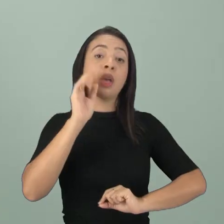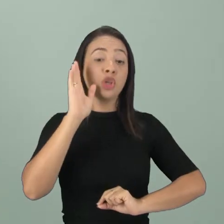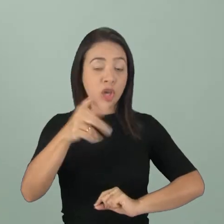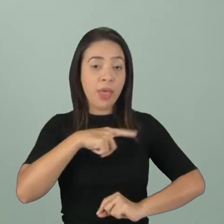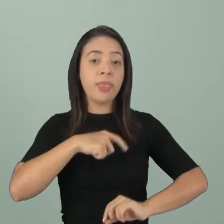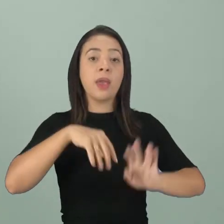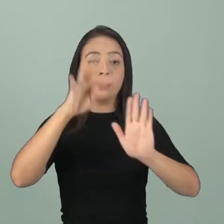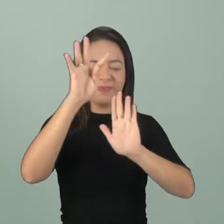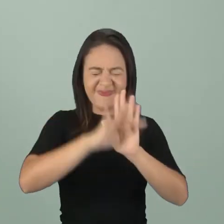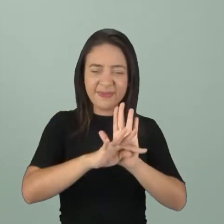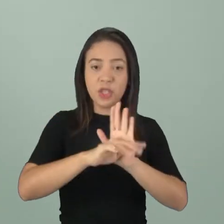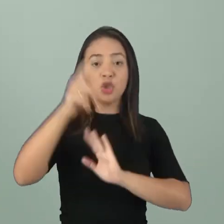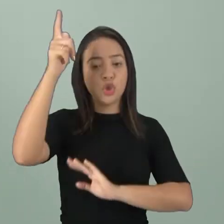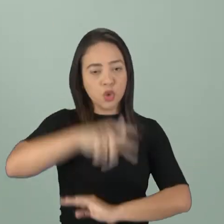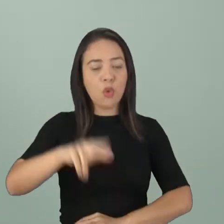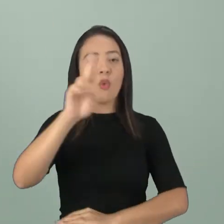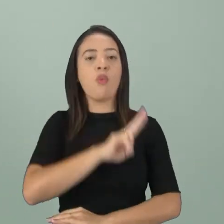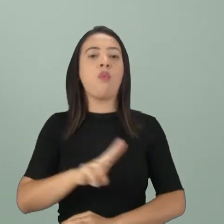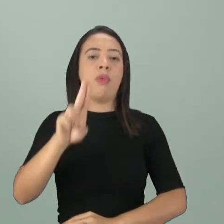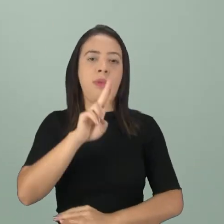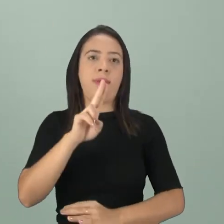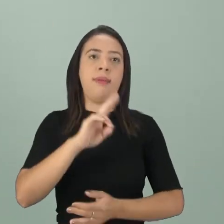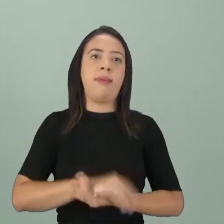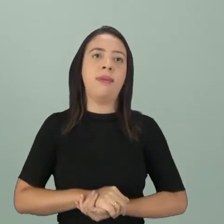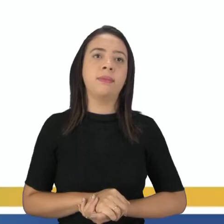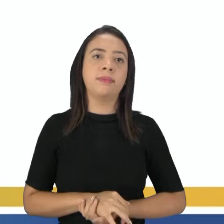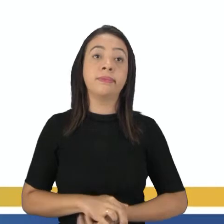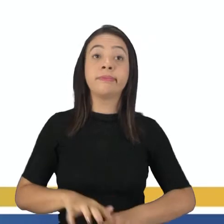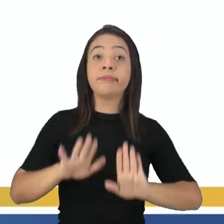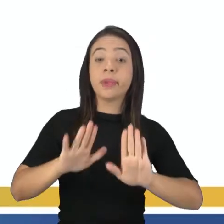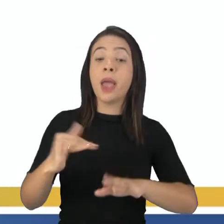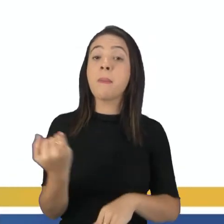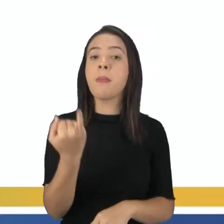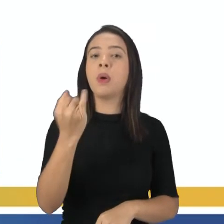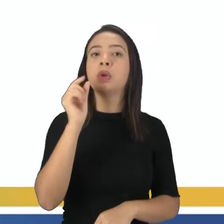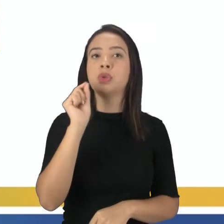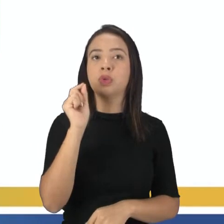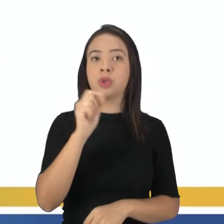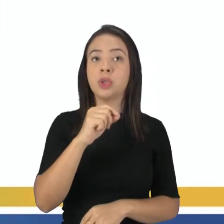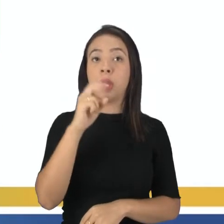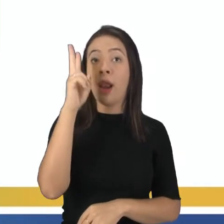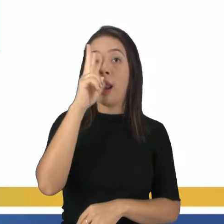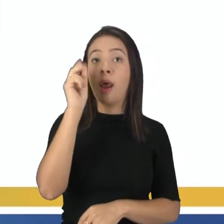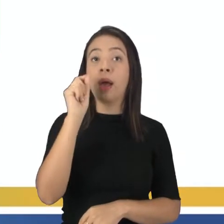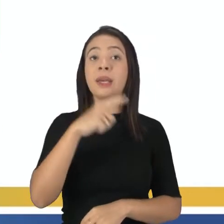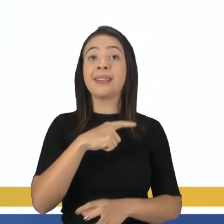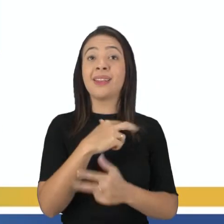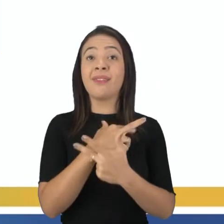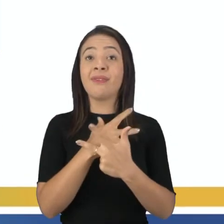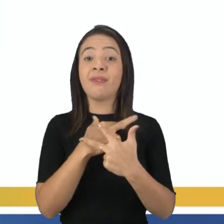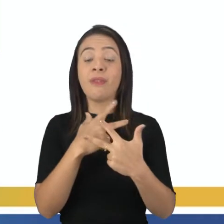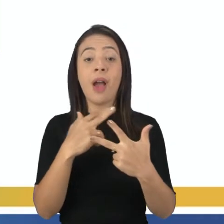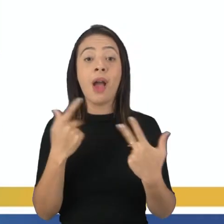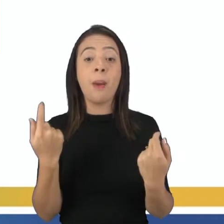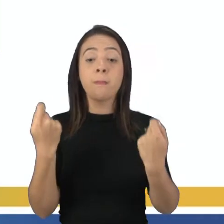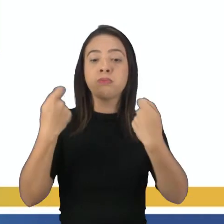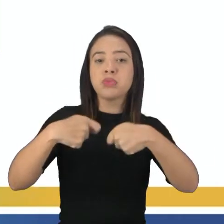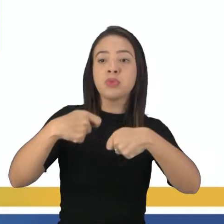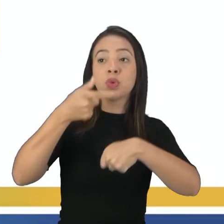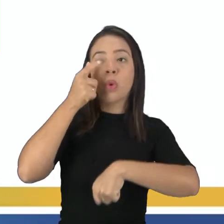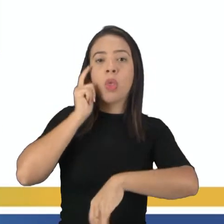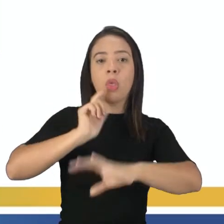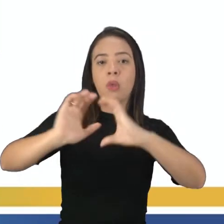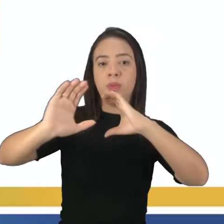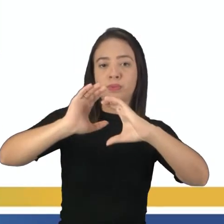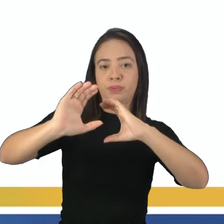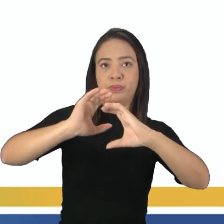já foi dito no texto anteriormente. No entanto, é importante lembrar que há várias maneiras de nos